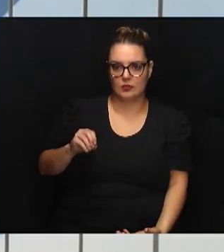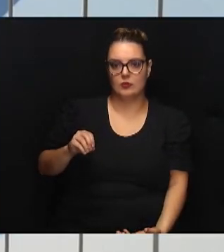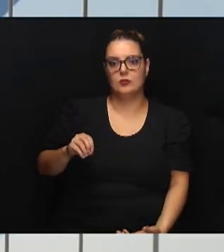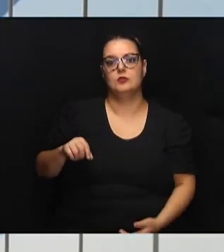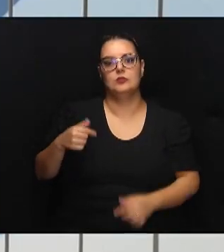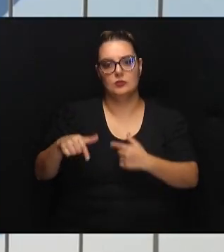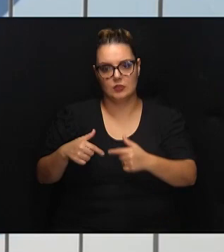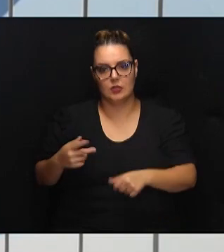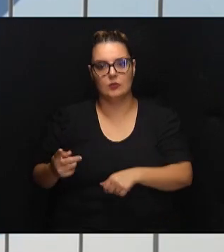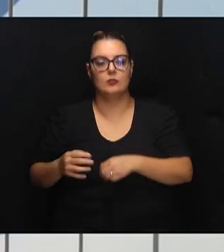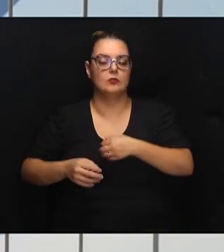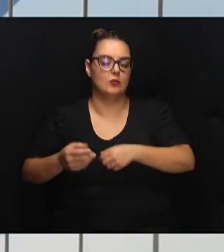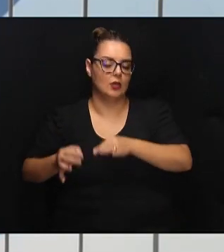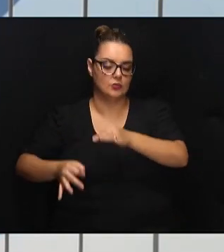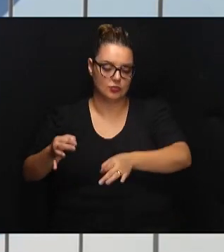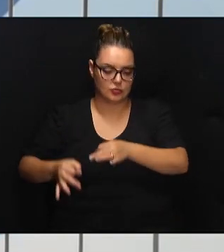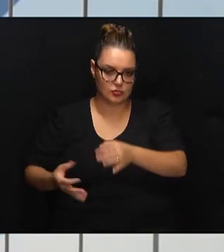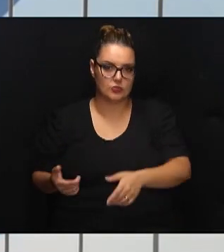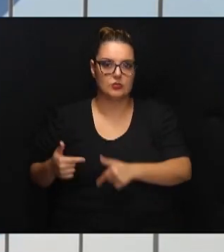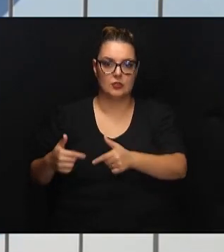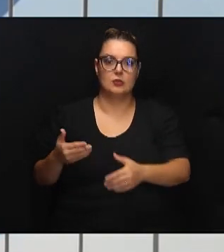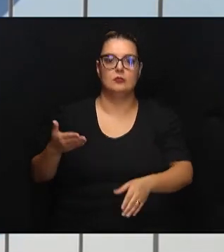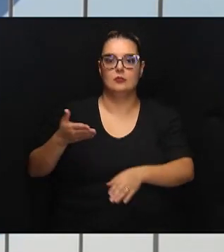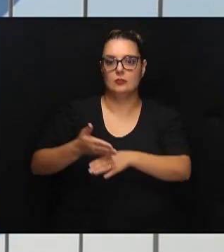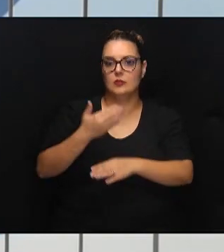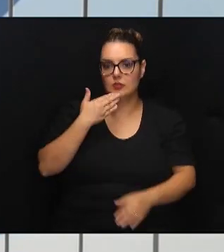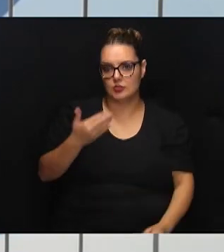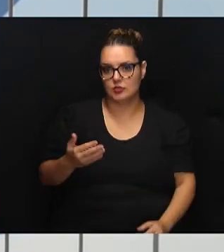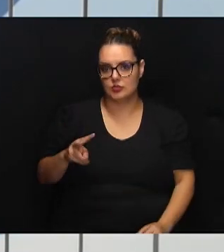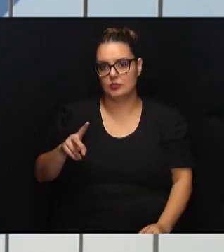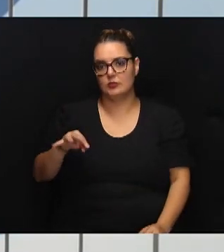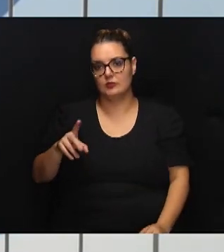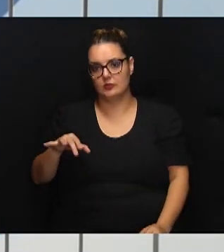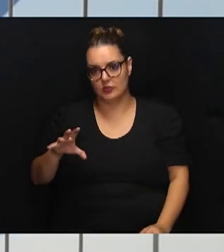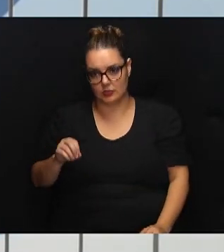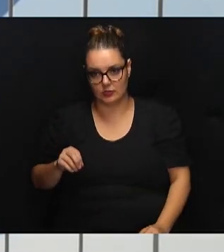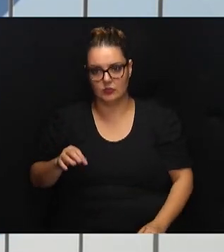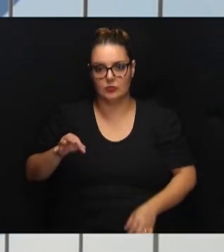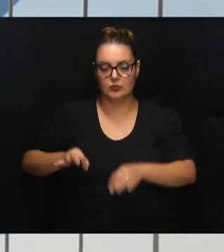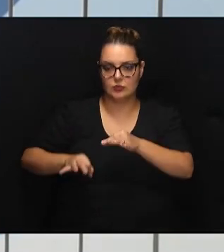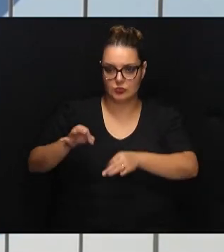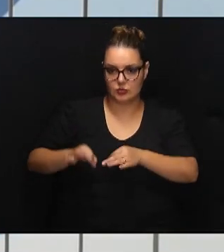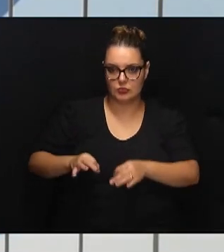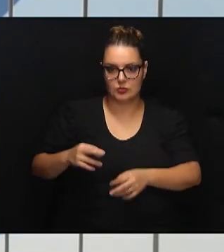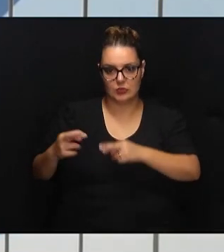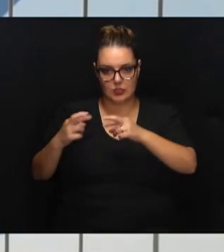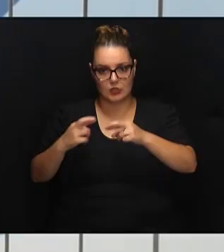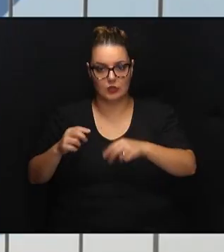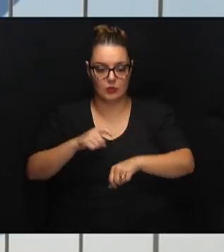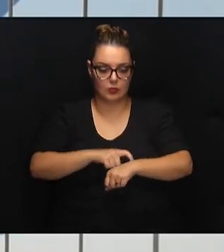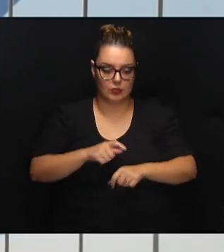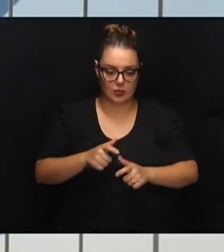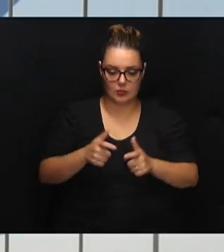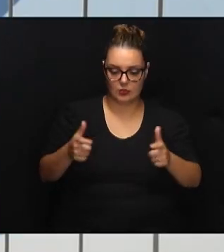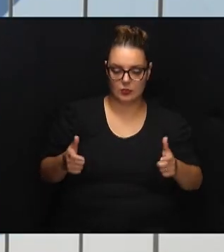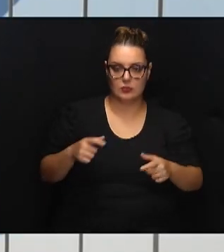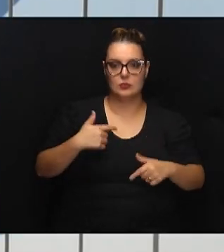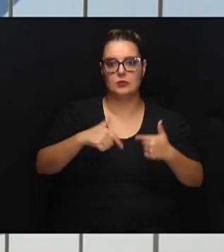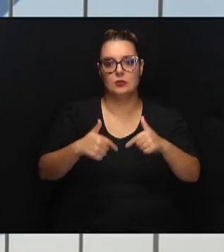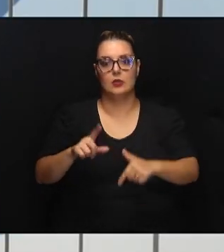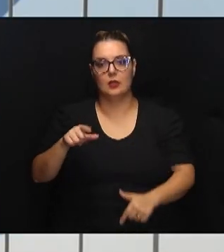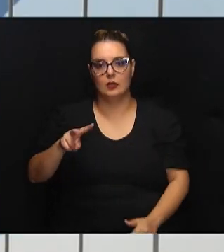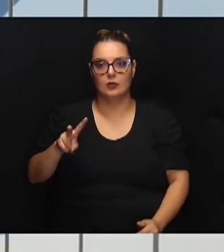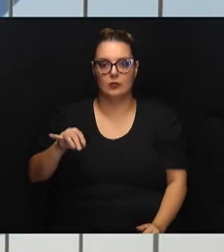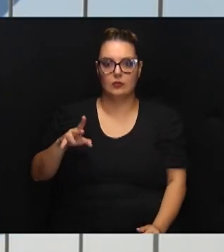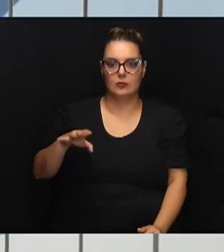Trabalho, entrar com um pedido de vínculo, e aí o juiz vai analisar se aquele período trabalhado é um vínculo de emprego.